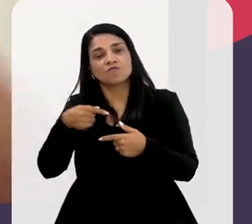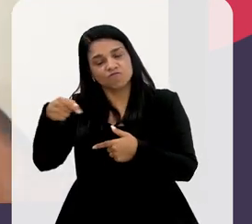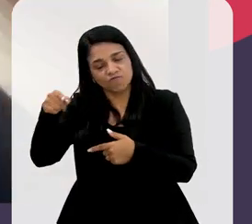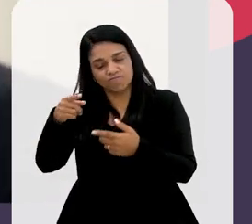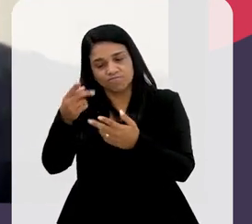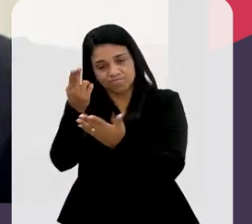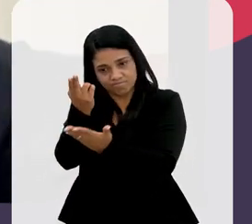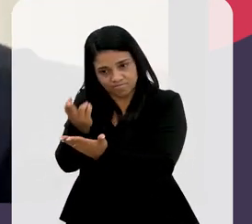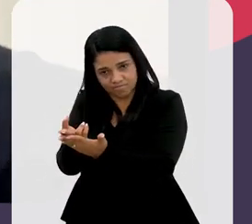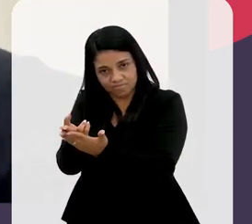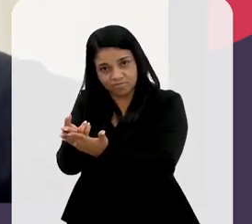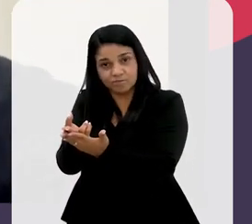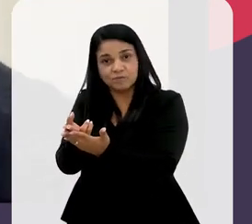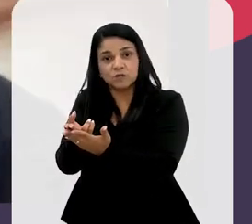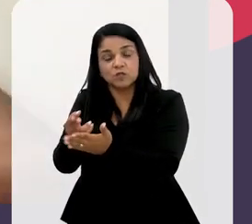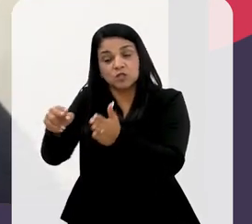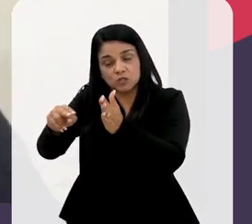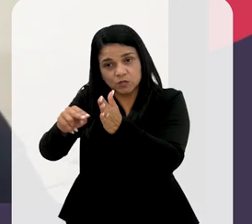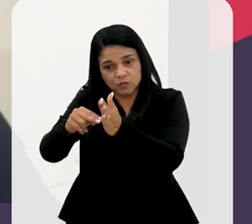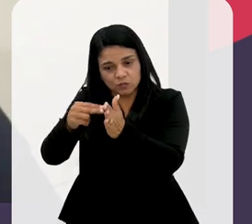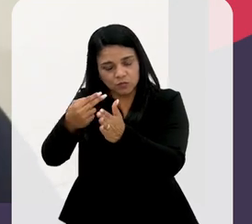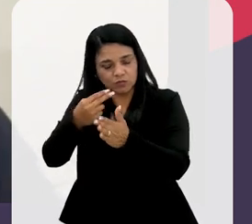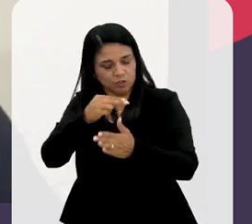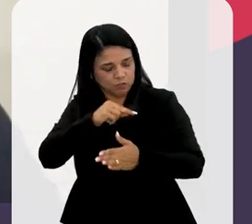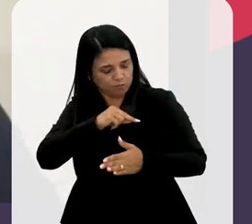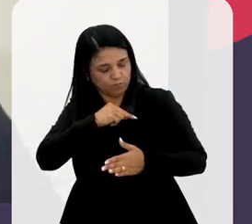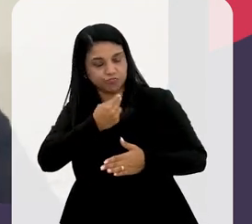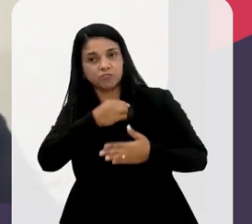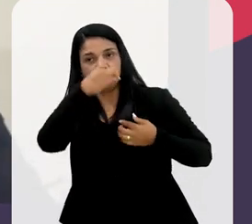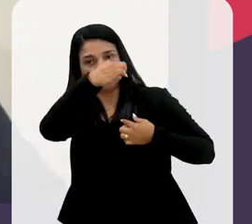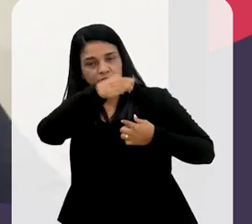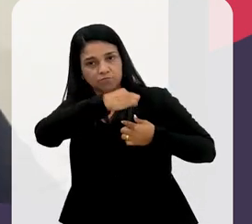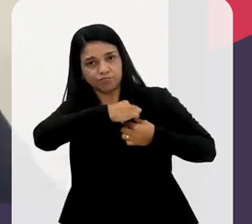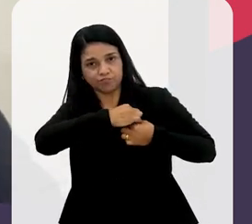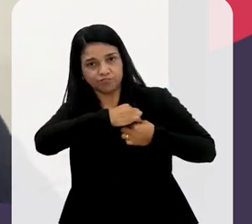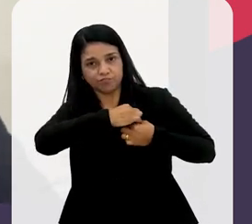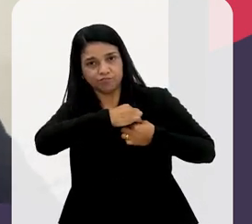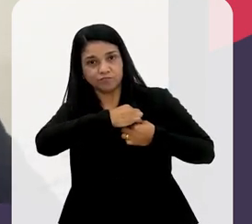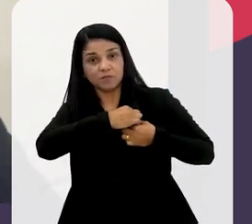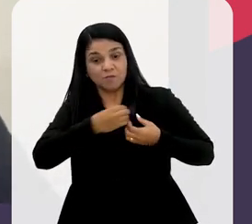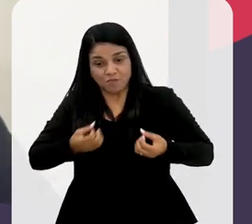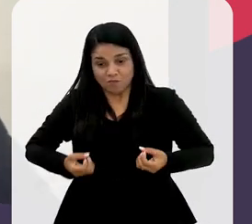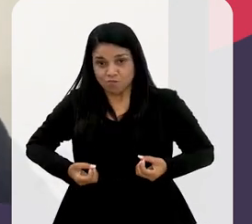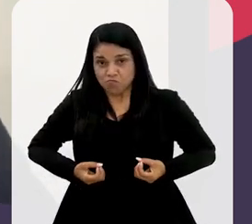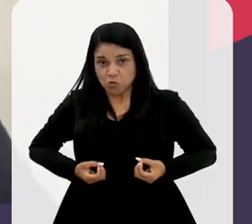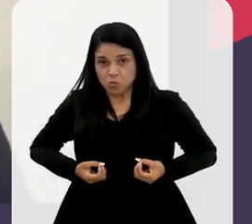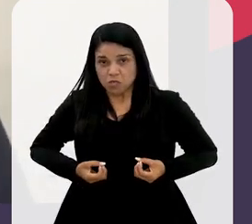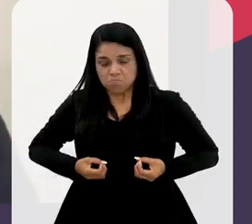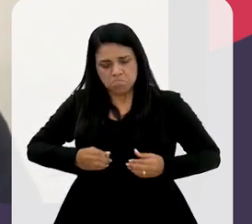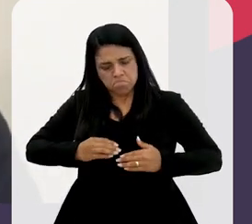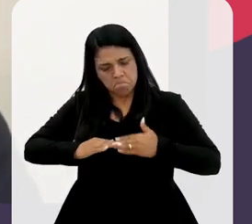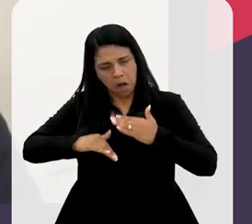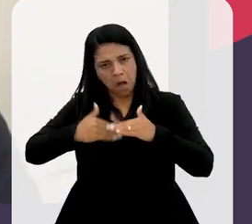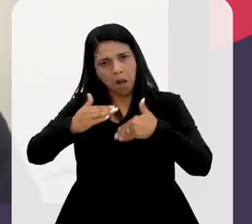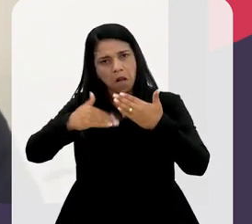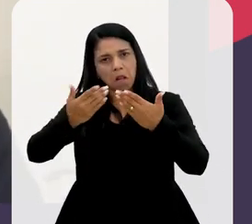fazer. Aí fui para o centro cirúrgico, ele fez, botou o negócio aqui, voltei, o meu índice começou a melhorar.